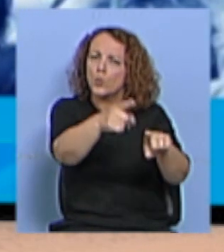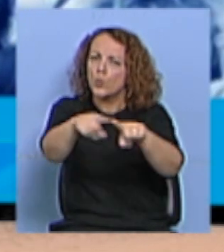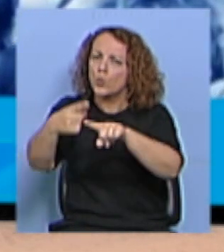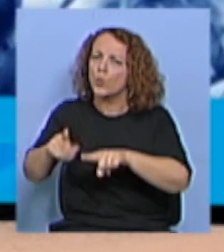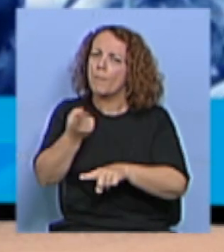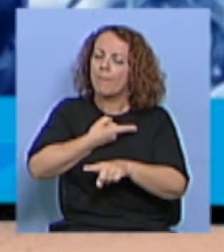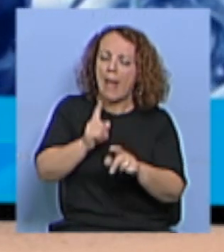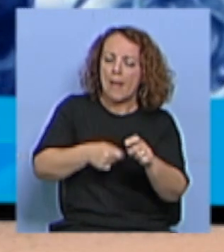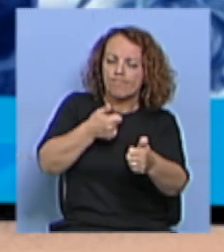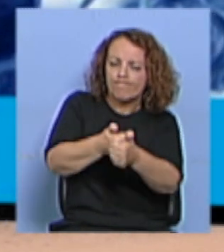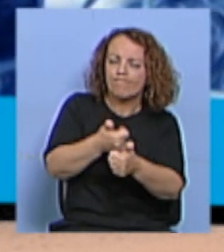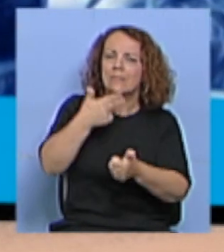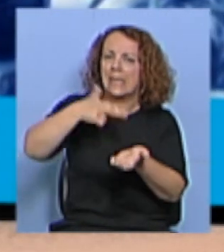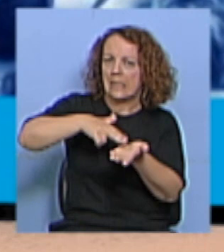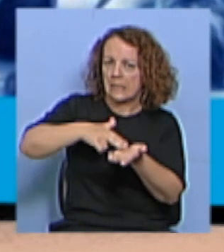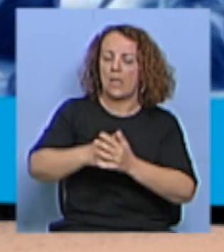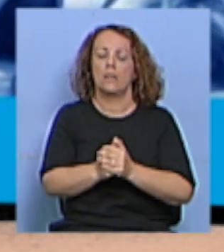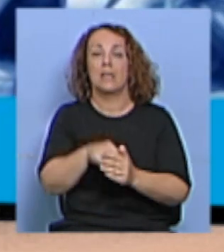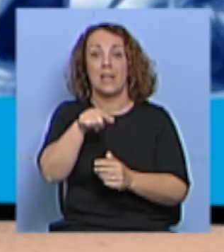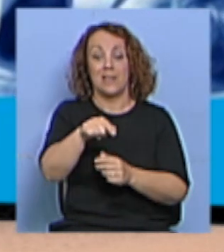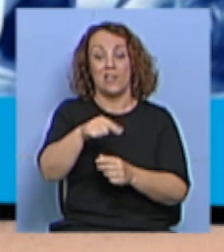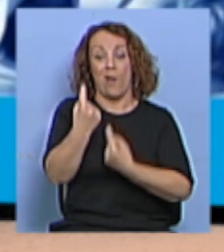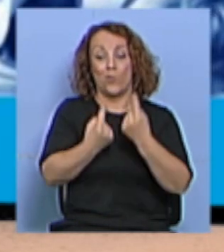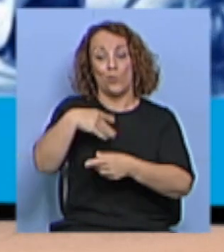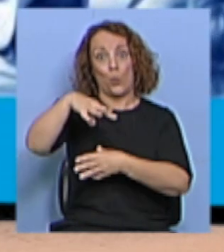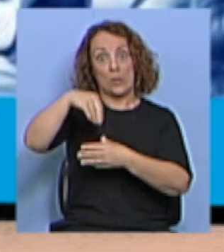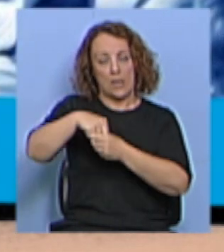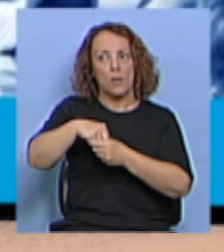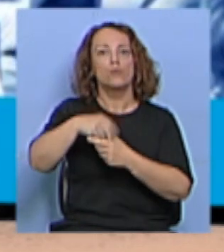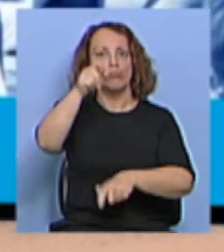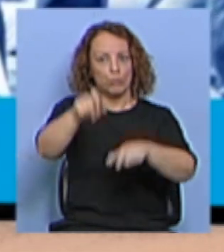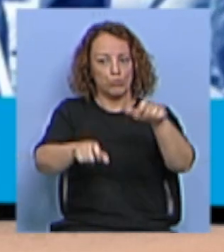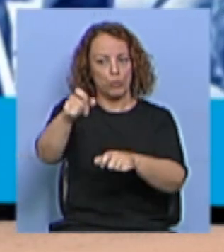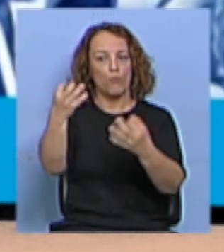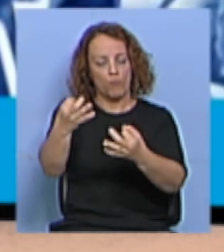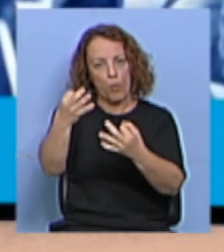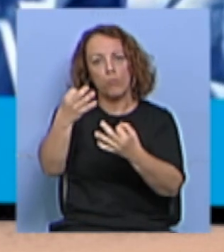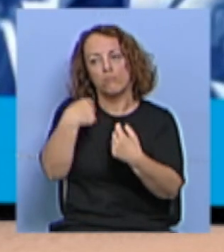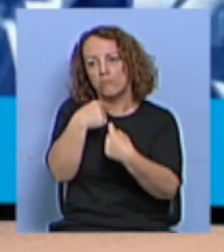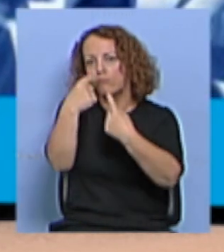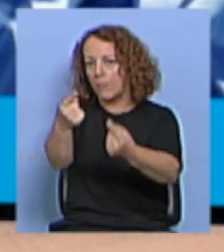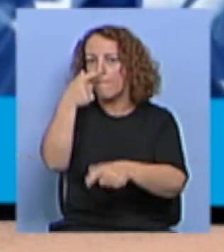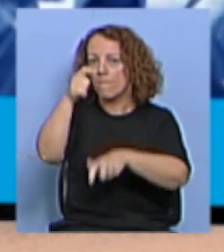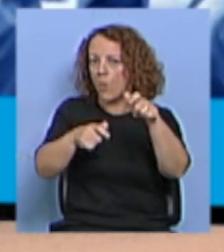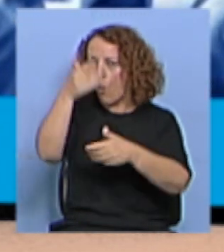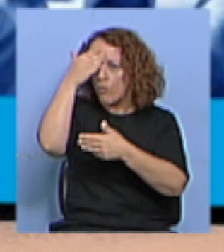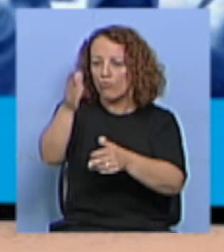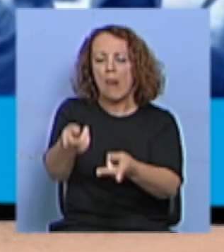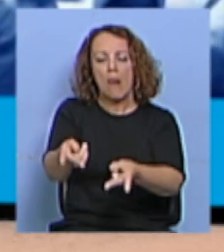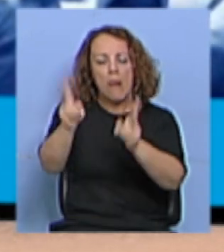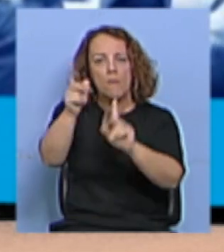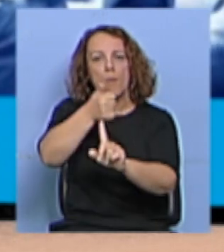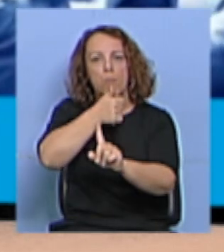à realidade. Em alguns contextos, as pessoas regressaram, nós demos também essa opção, que as pessoas se sentissem livres para